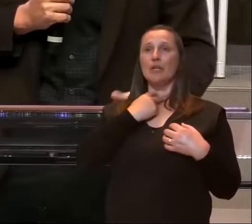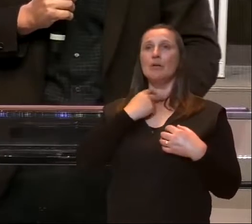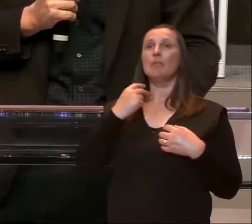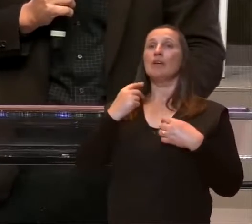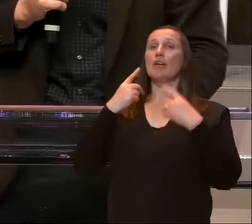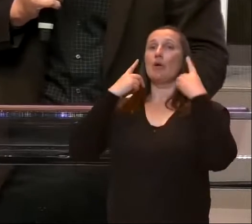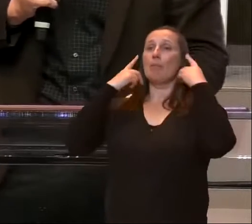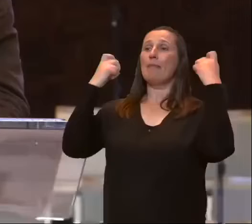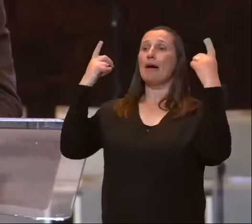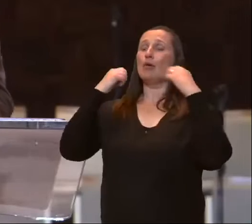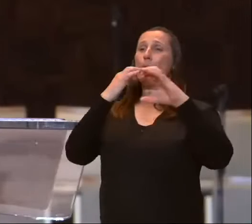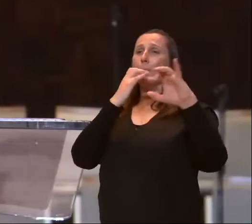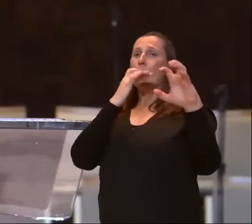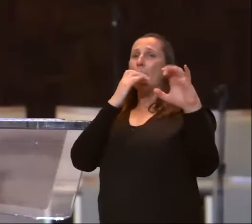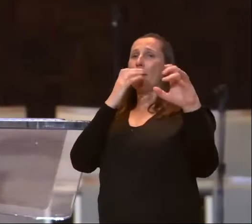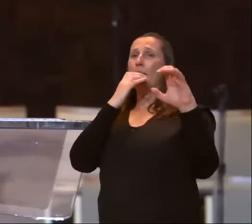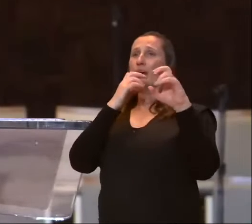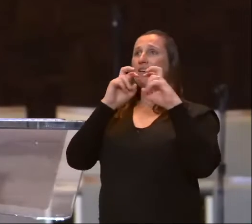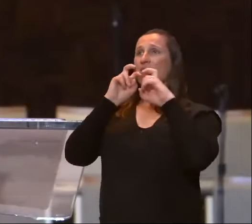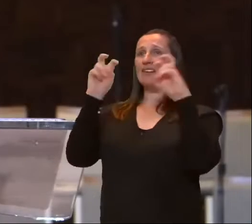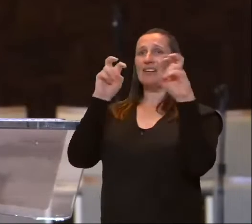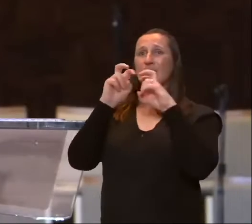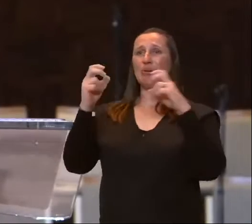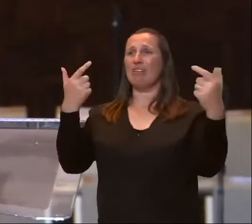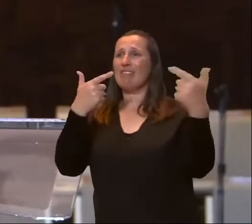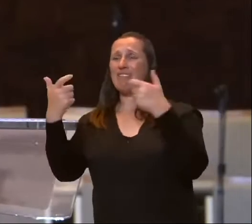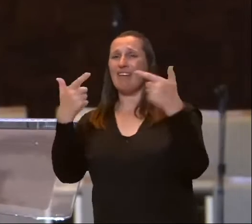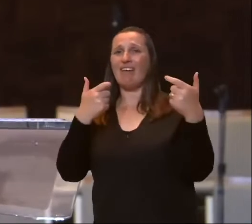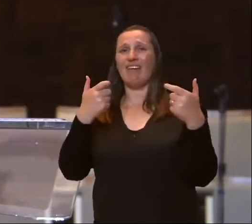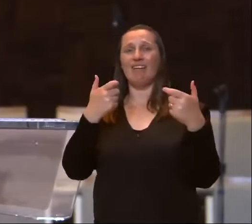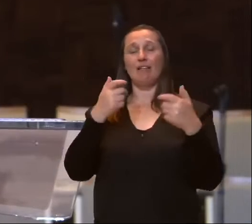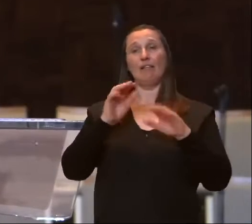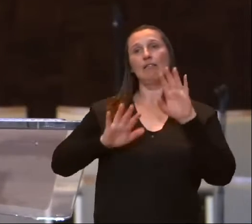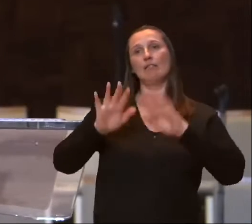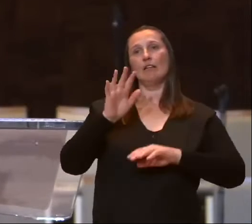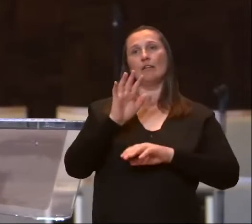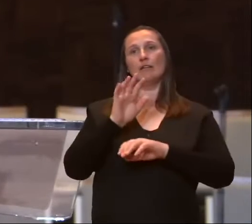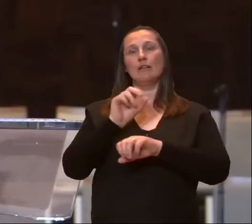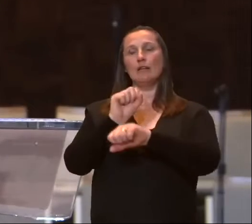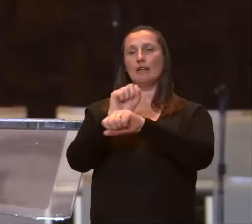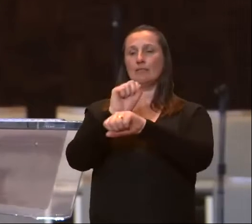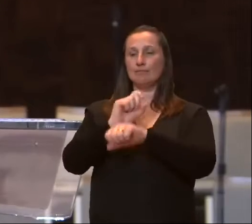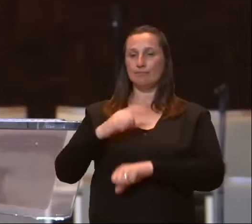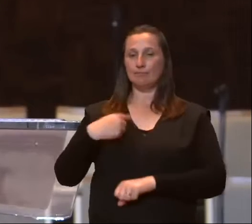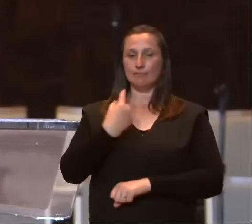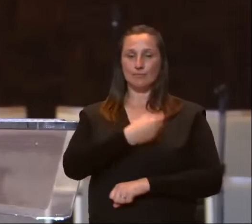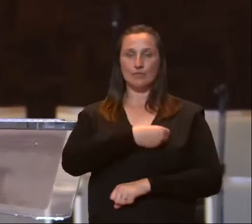de guerra. Muitas vezes a espera na nossa vida se transforma em dor.